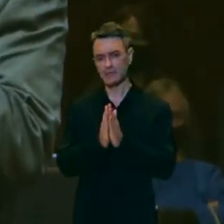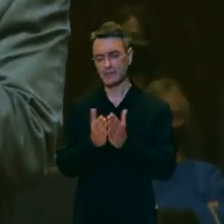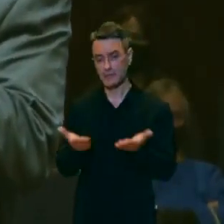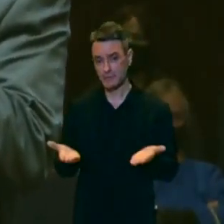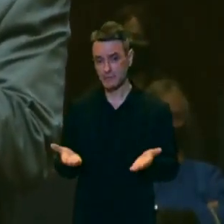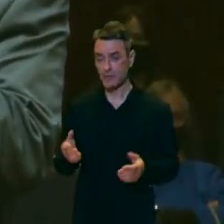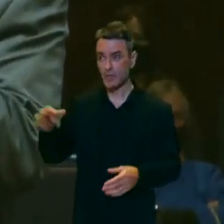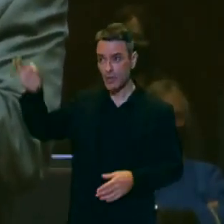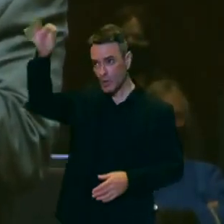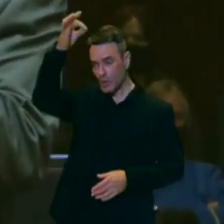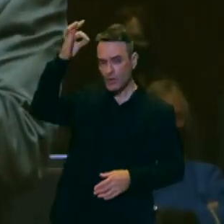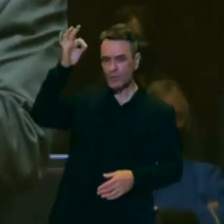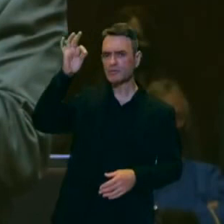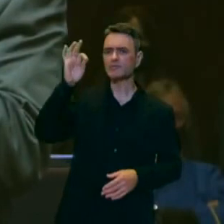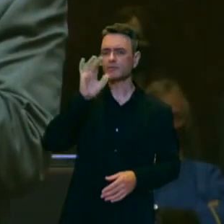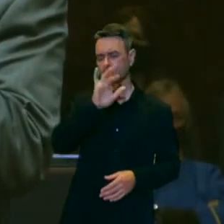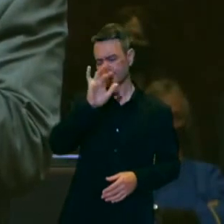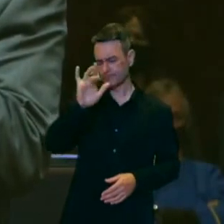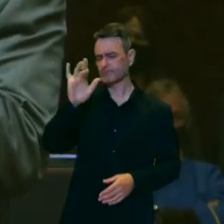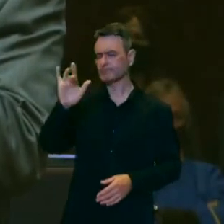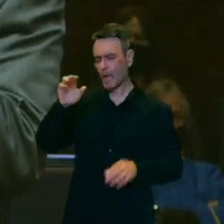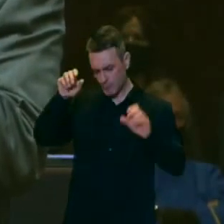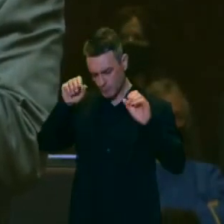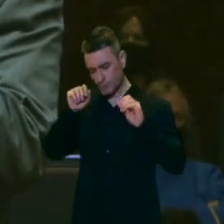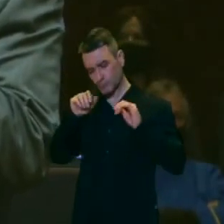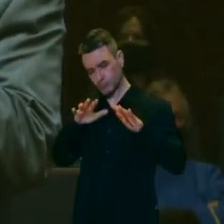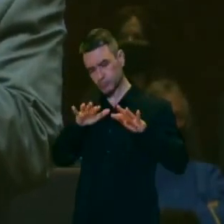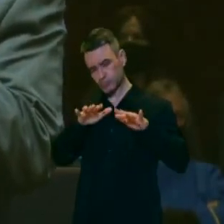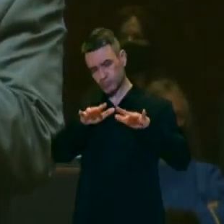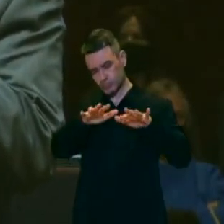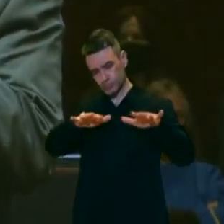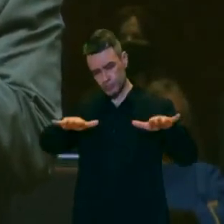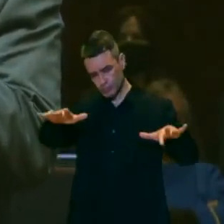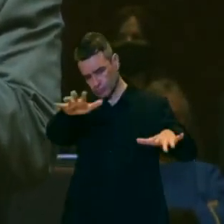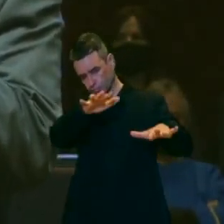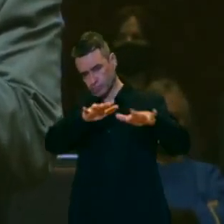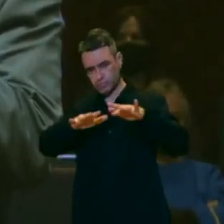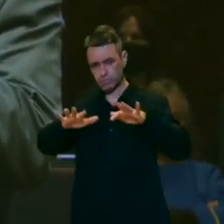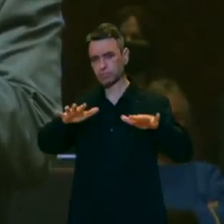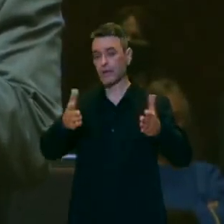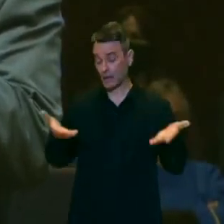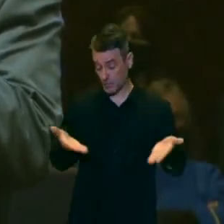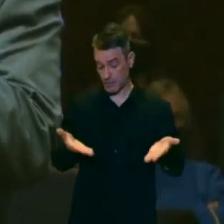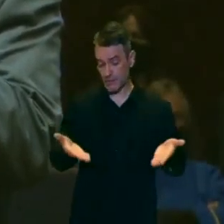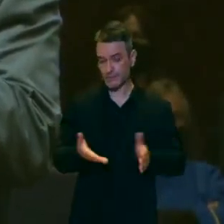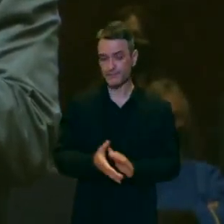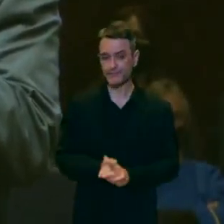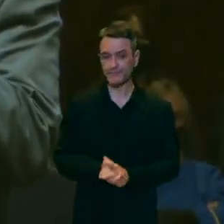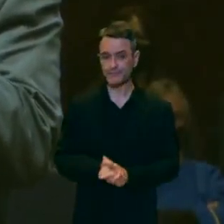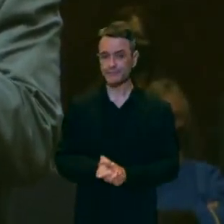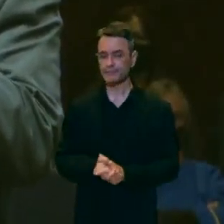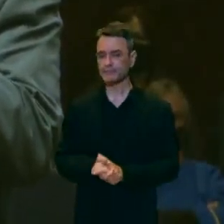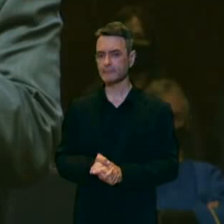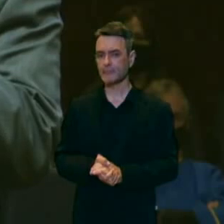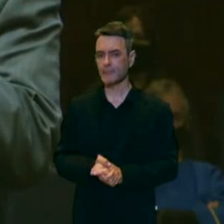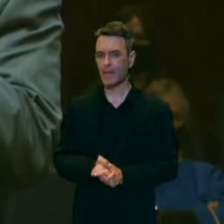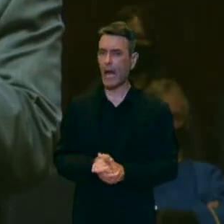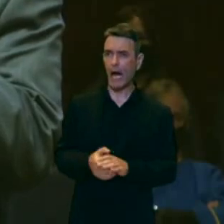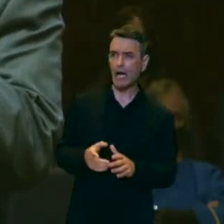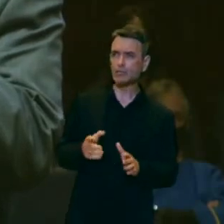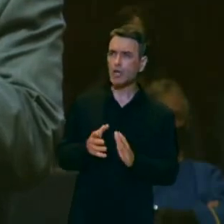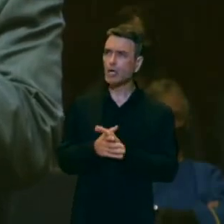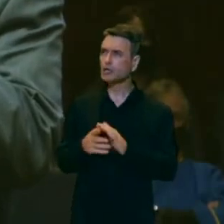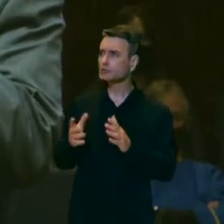quem o Espírito Santo está falando. Ele está soprando aí, ele está mexendo com você. Você não está ouvindo só a voz